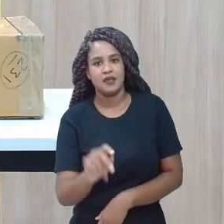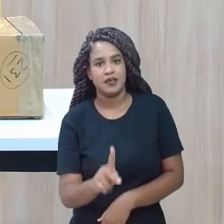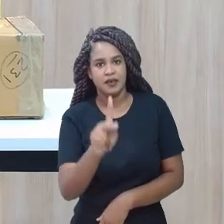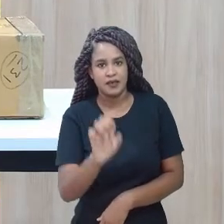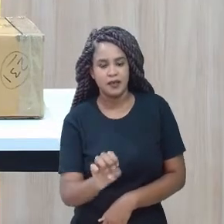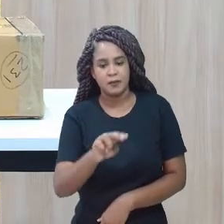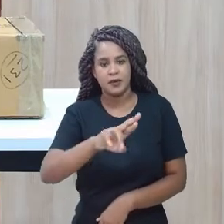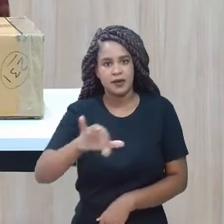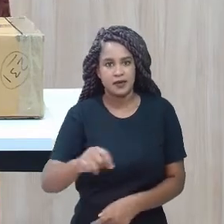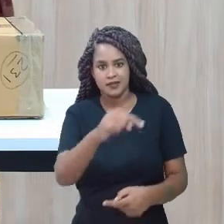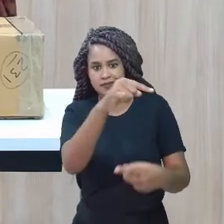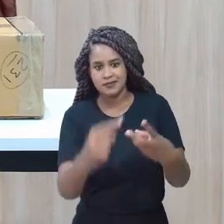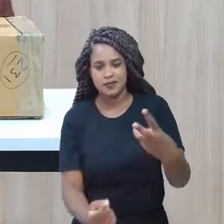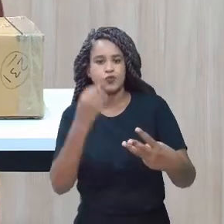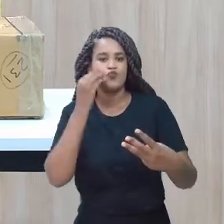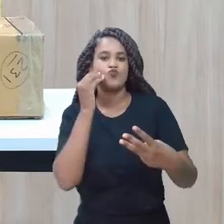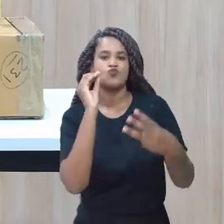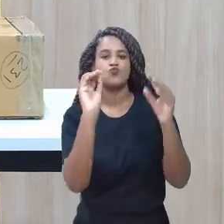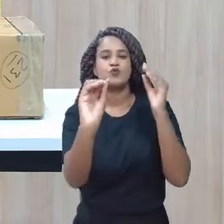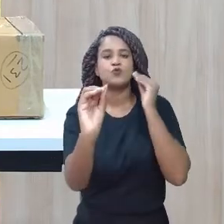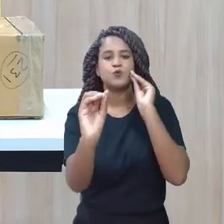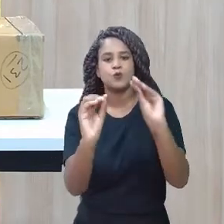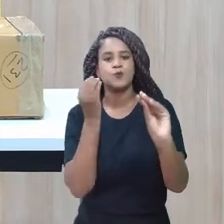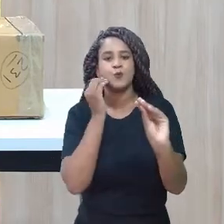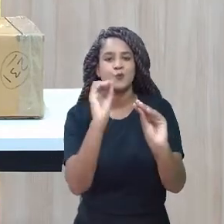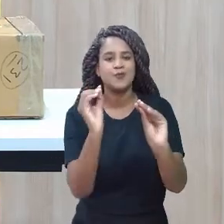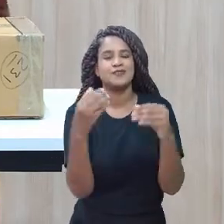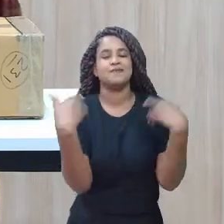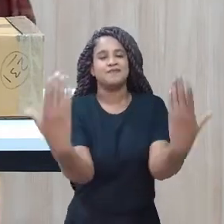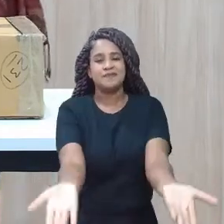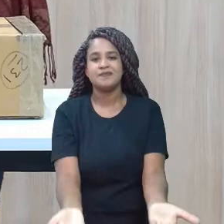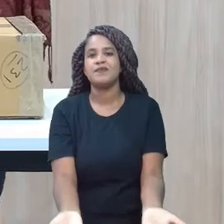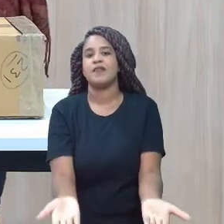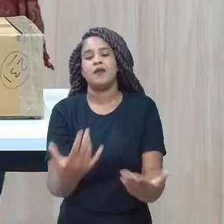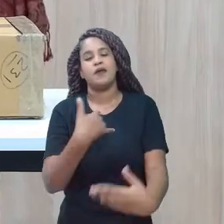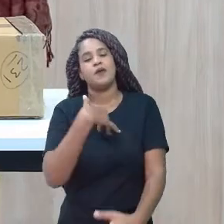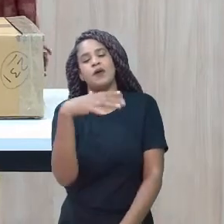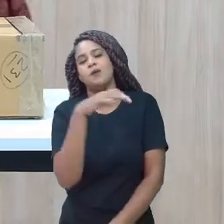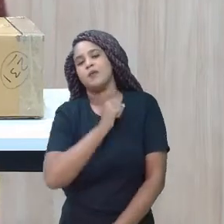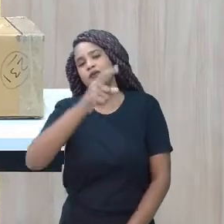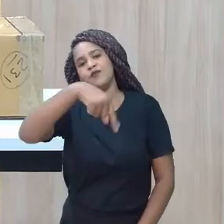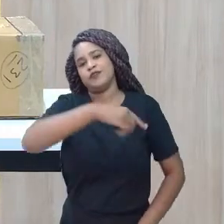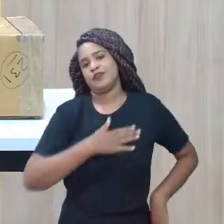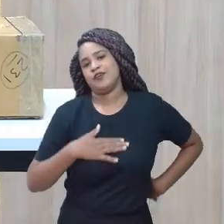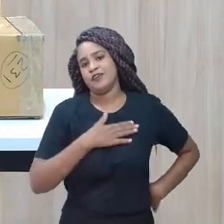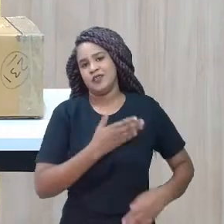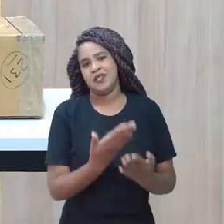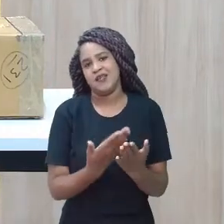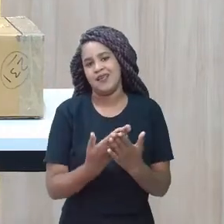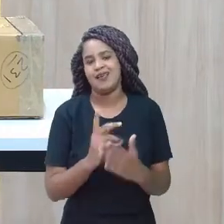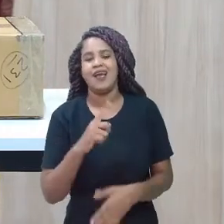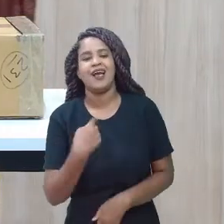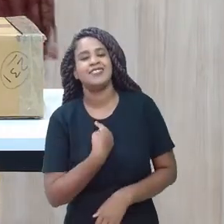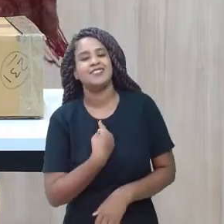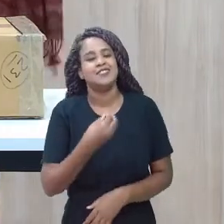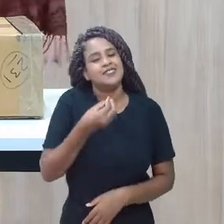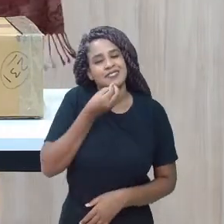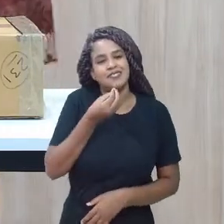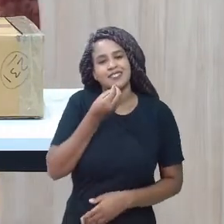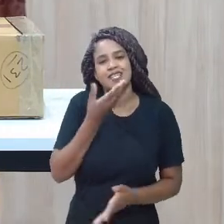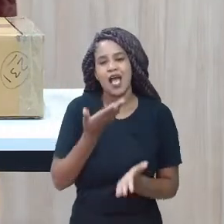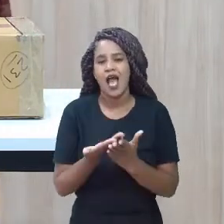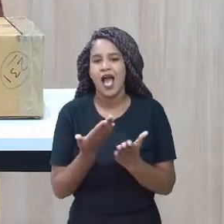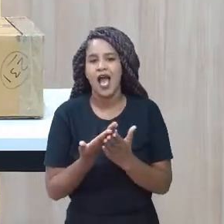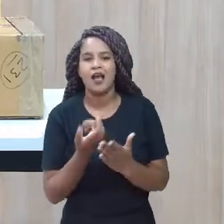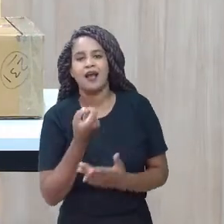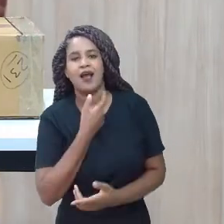beijo imenso. Eu estou amando que vocês estão gostando, né? Realmente aqui a gente faz uma aula assim mais engraçada,